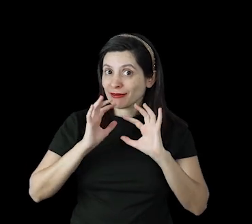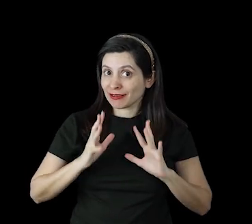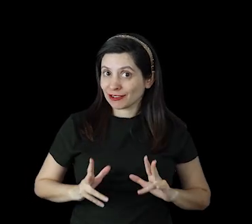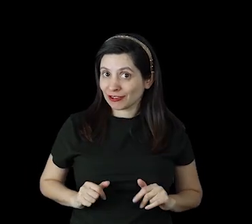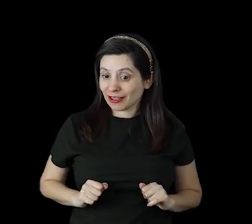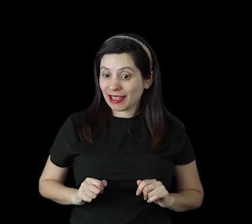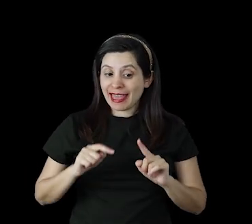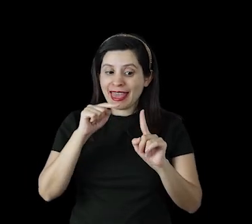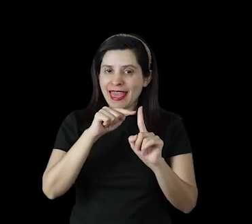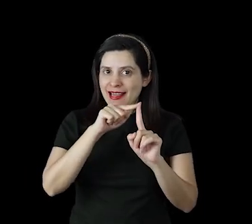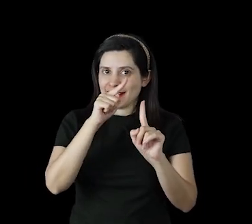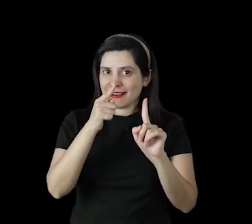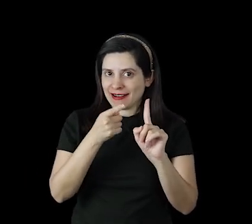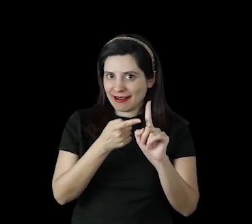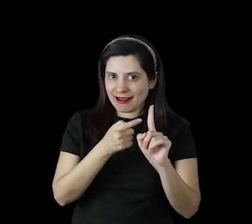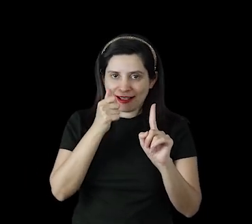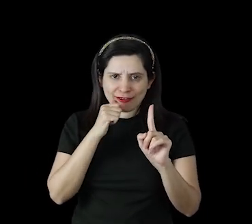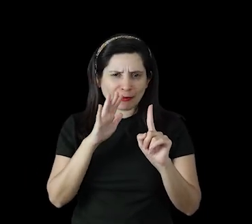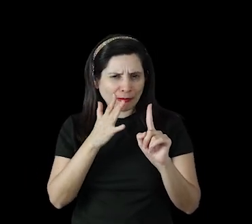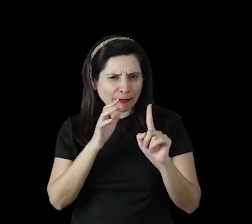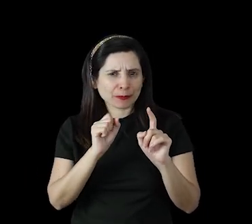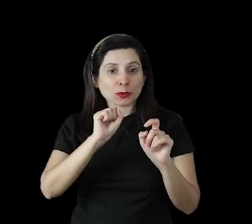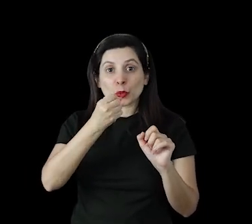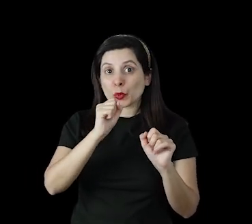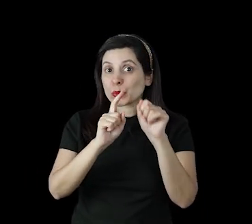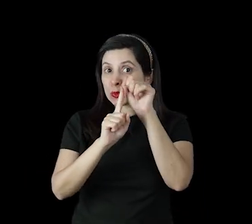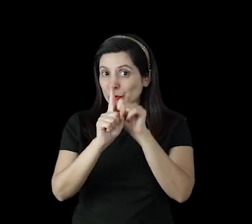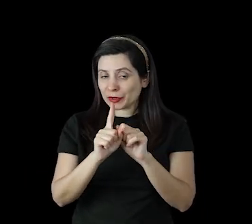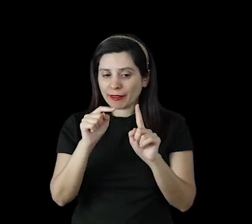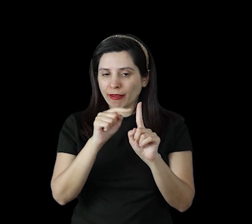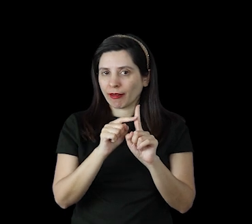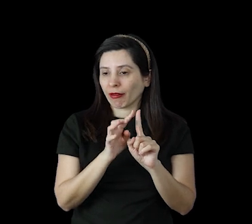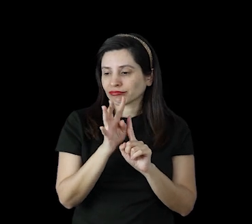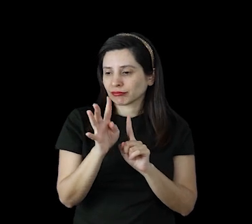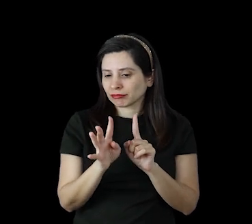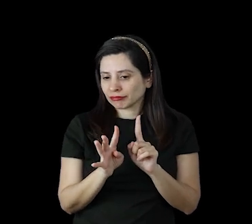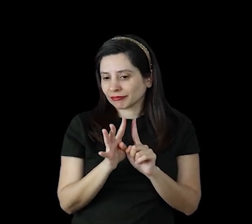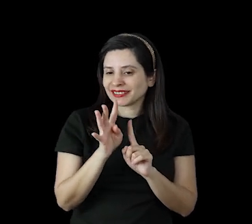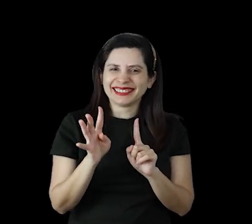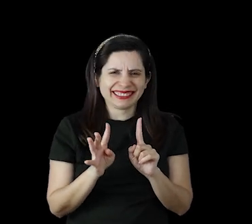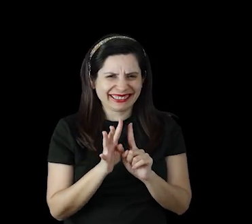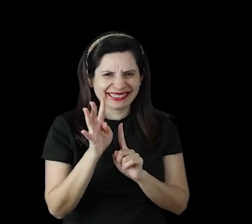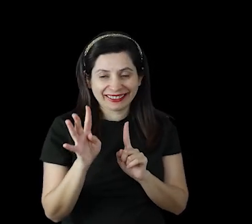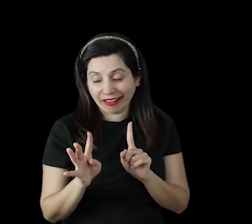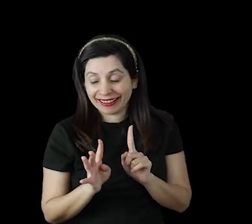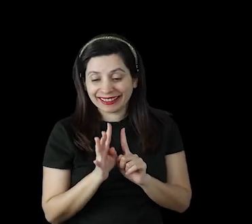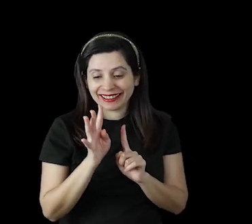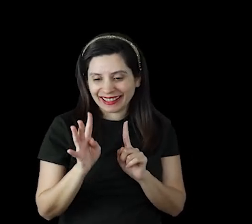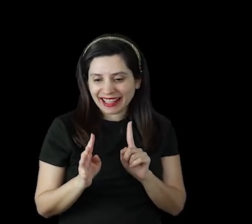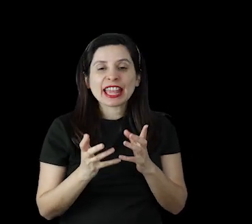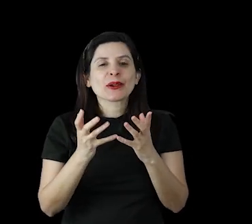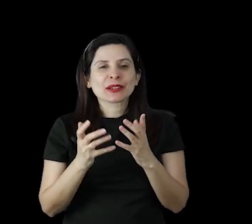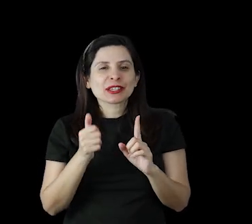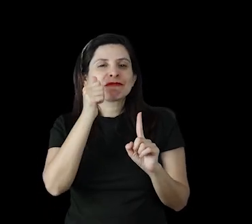aí ela é grávida, ela tá, tipo, de 8 meses e ela é muito cínica, assim, muito cínica. Eu queria